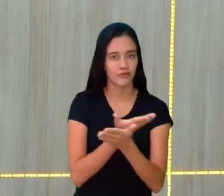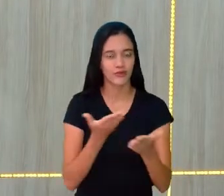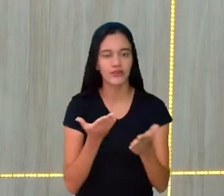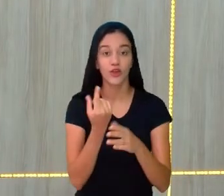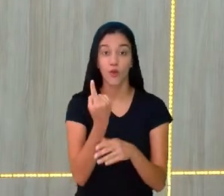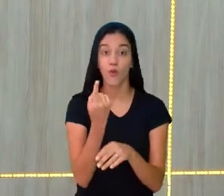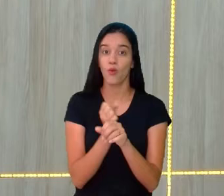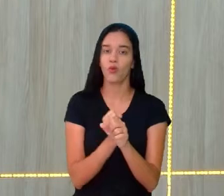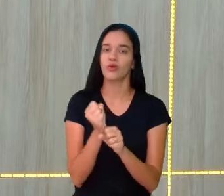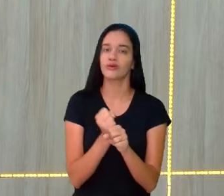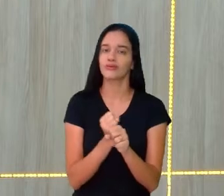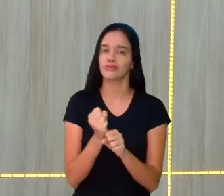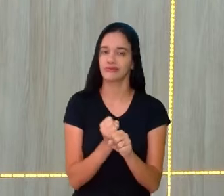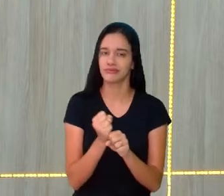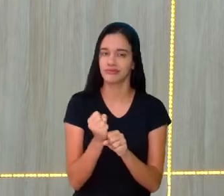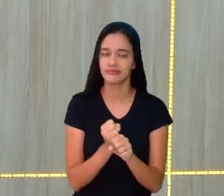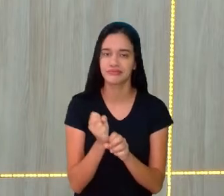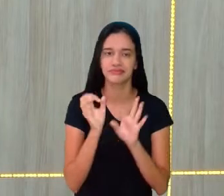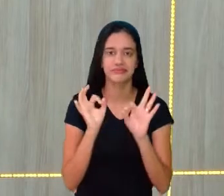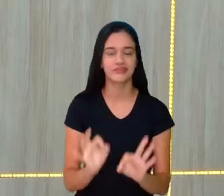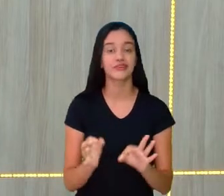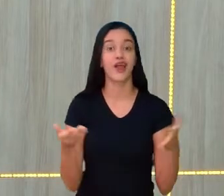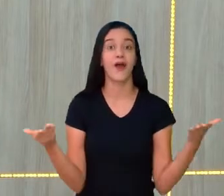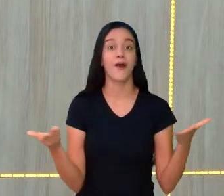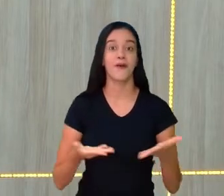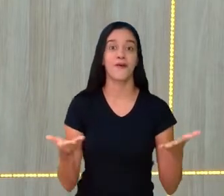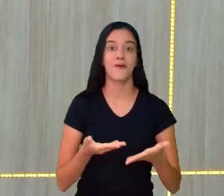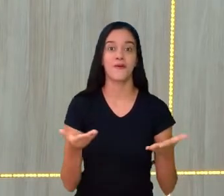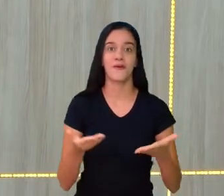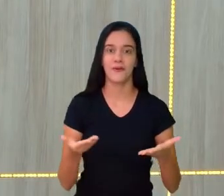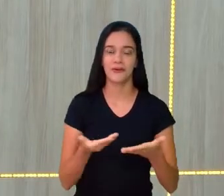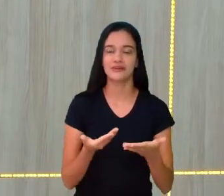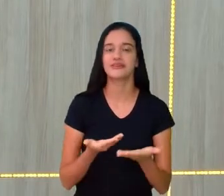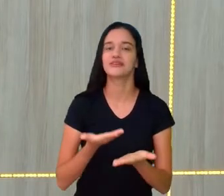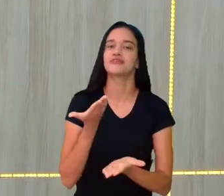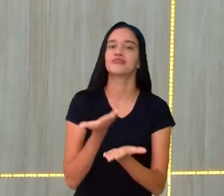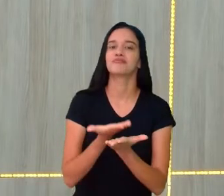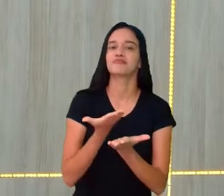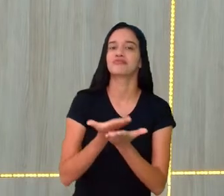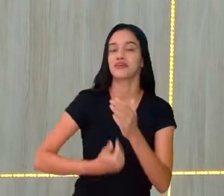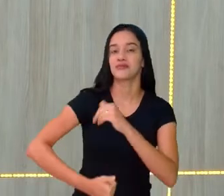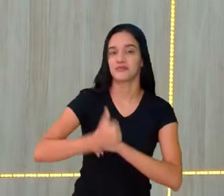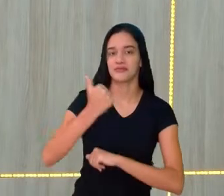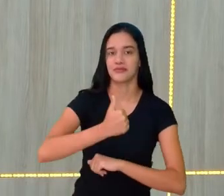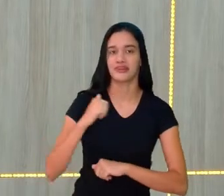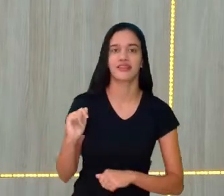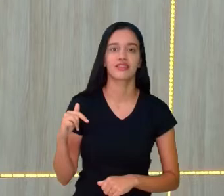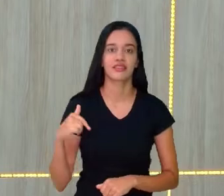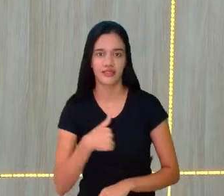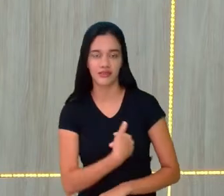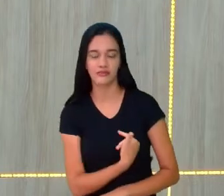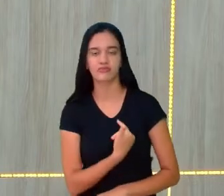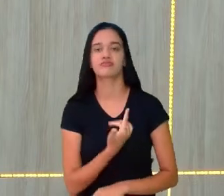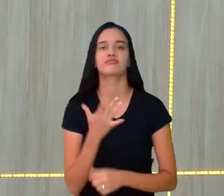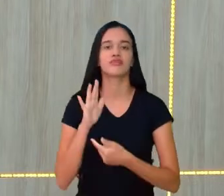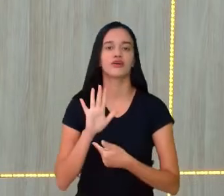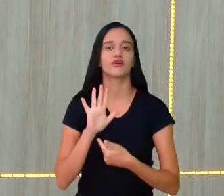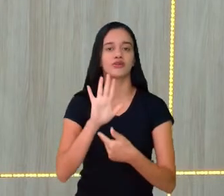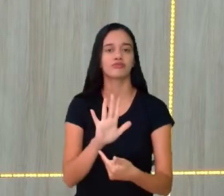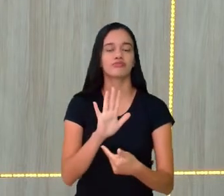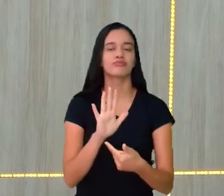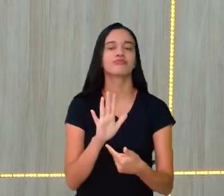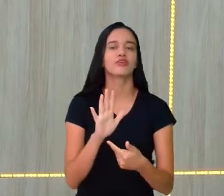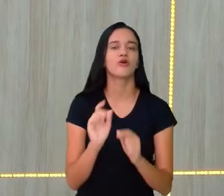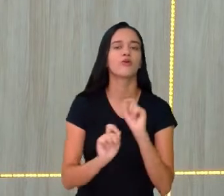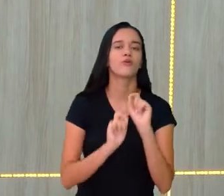ano todinho. E hoje, nessa nossa primeira aula, a gente vai apresentar para